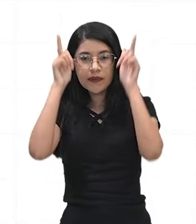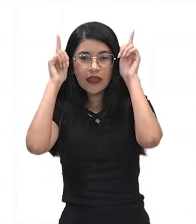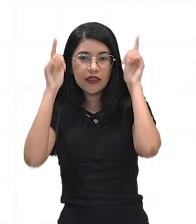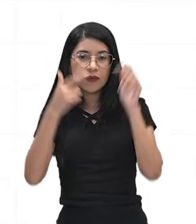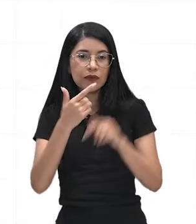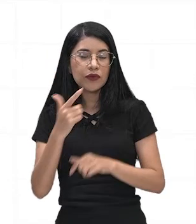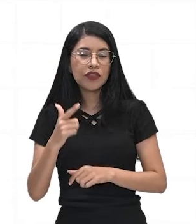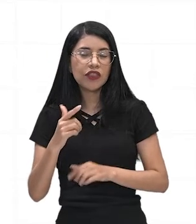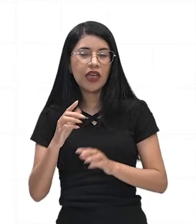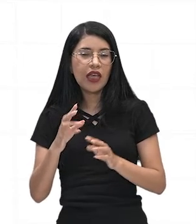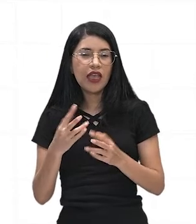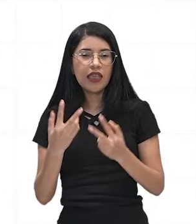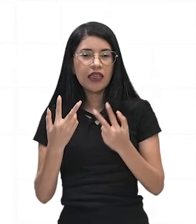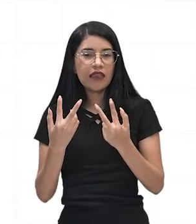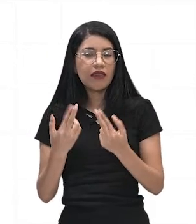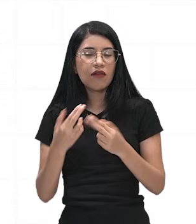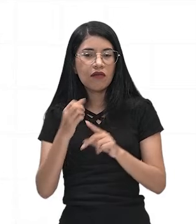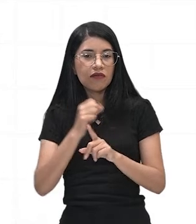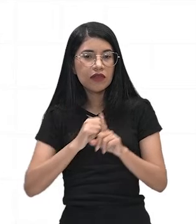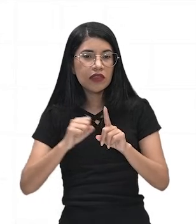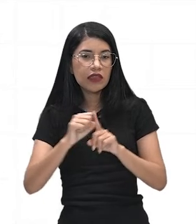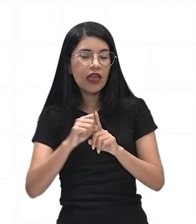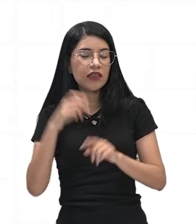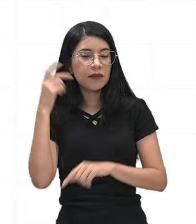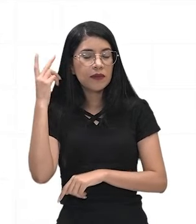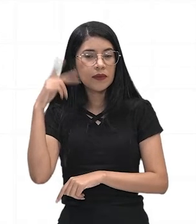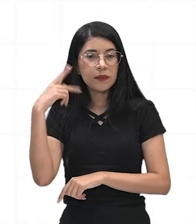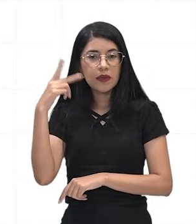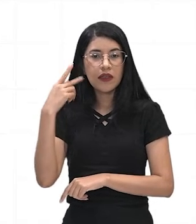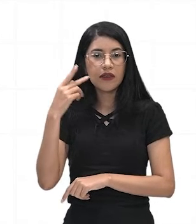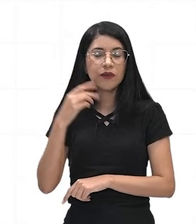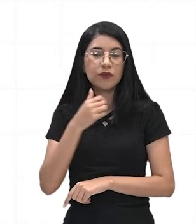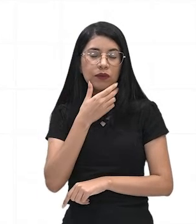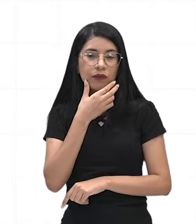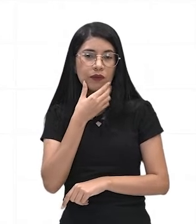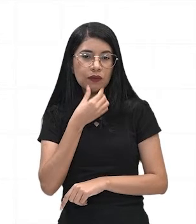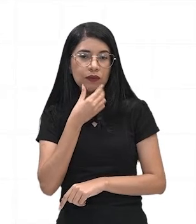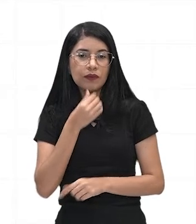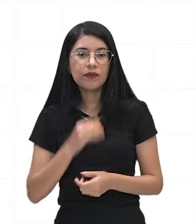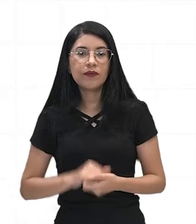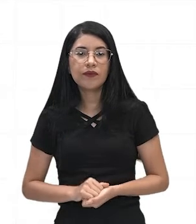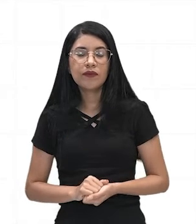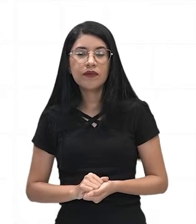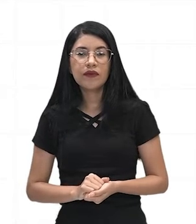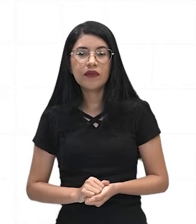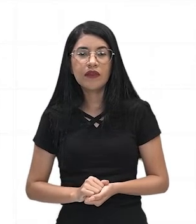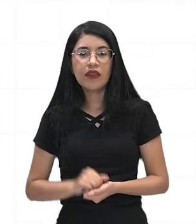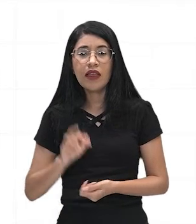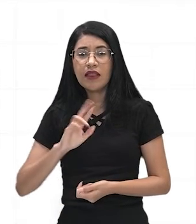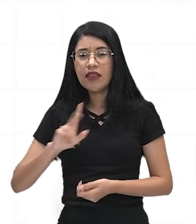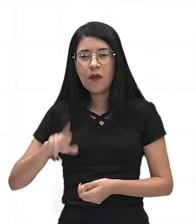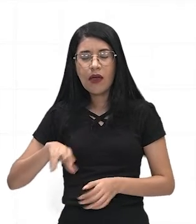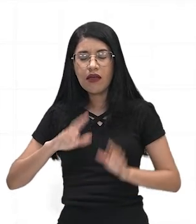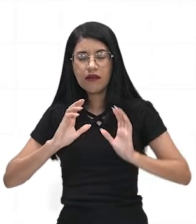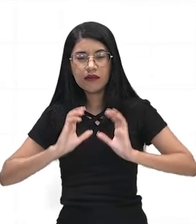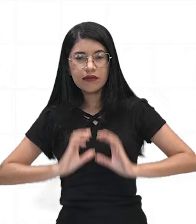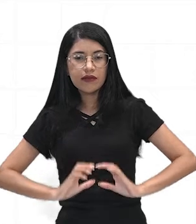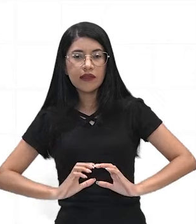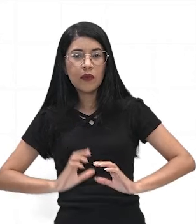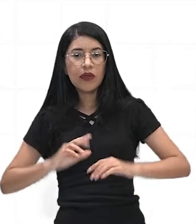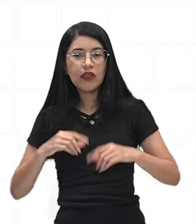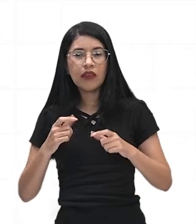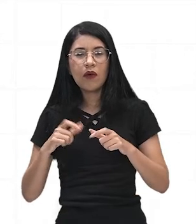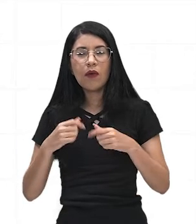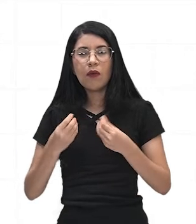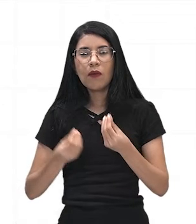mesmos status social e político dos homens. Como não eram consideradas cidadãs, ocupavam uma posição